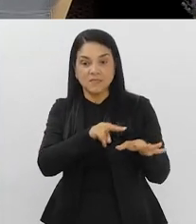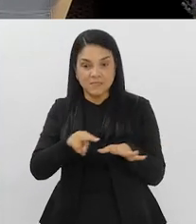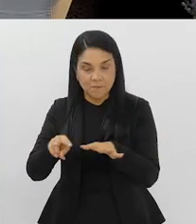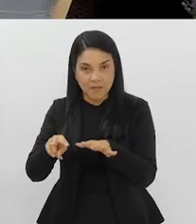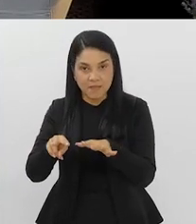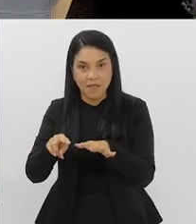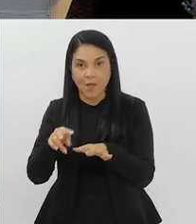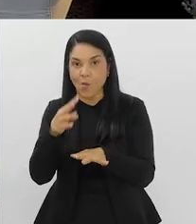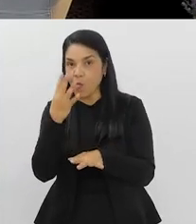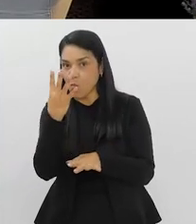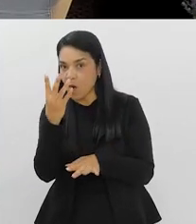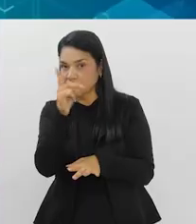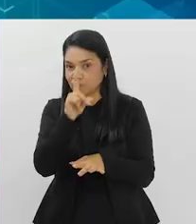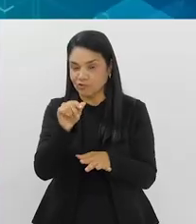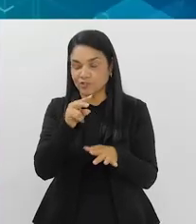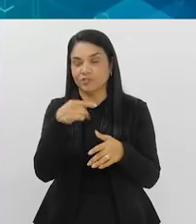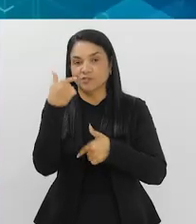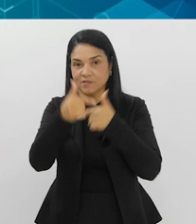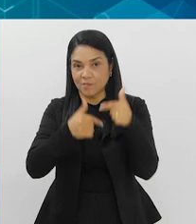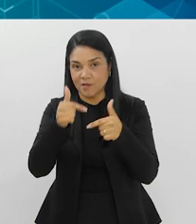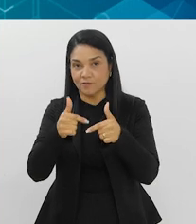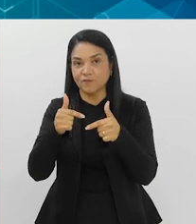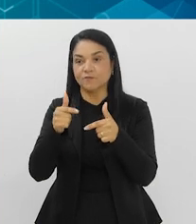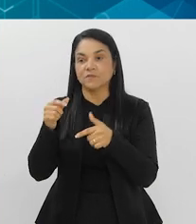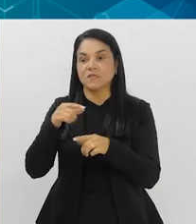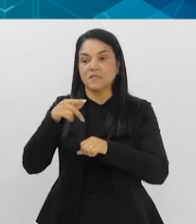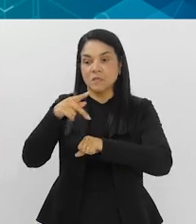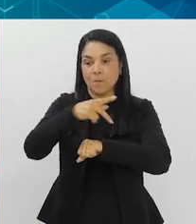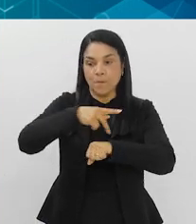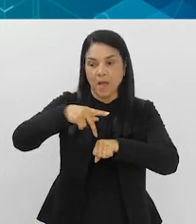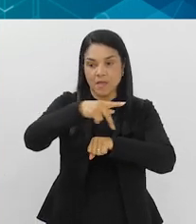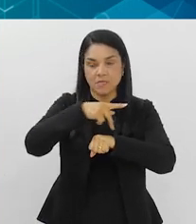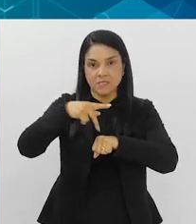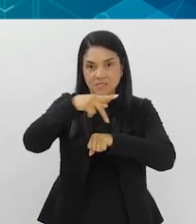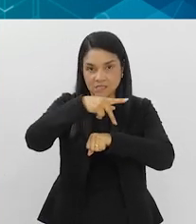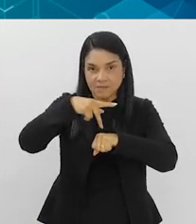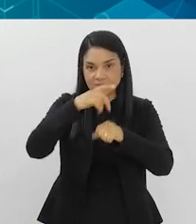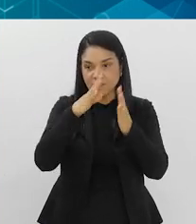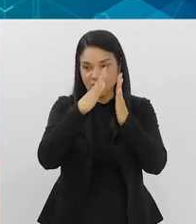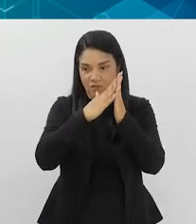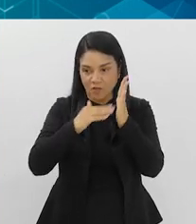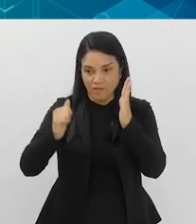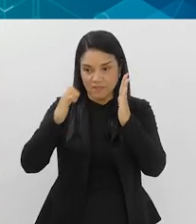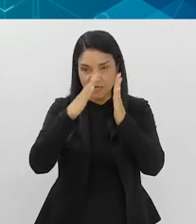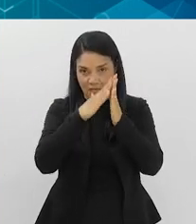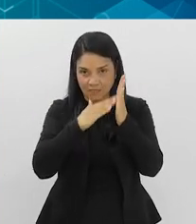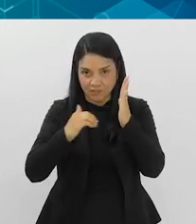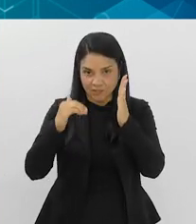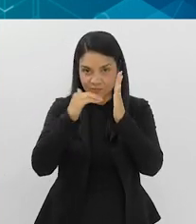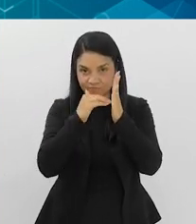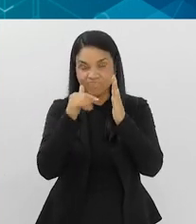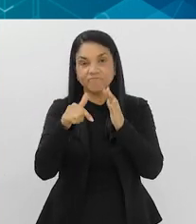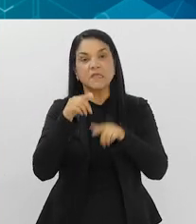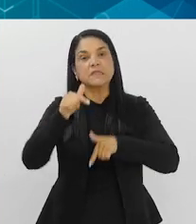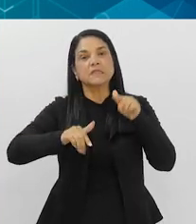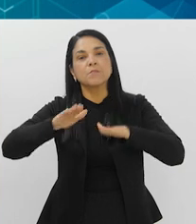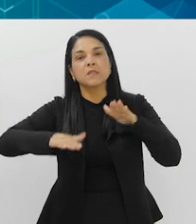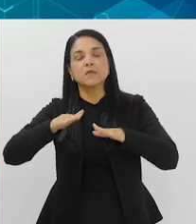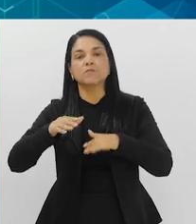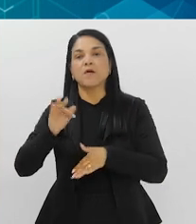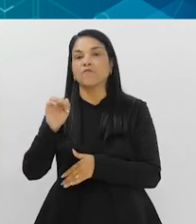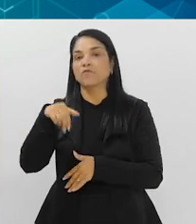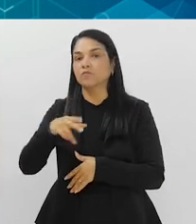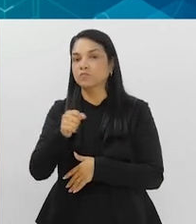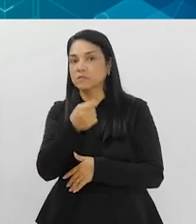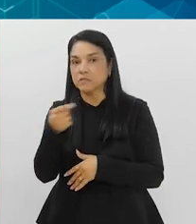O modelo da Semana de 4 Dias surgiu em 2018 na Nova Zelândia, então ele já foi testado antes da pandemia, mas realmente dependendo da função, né,